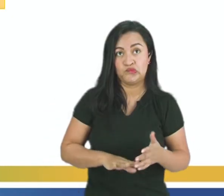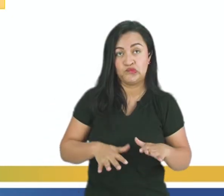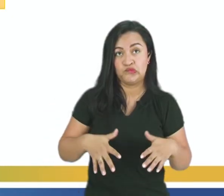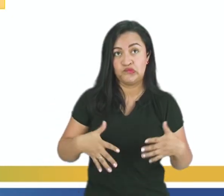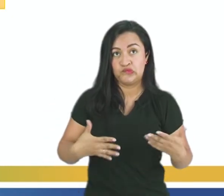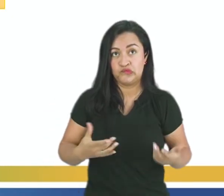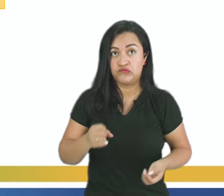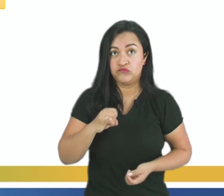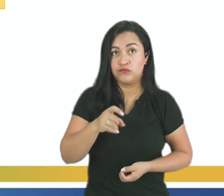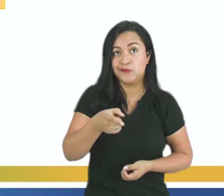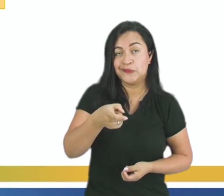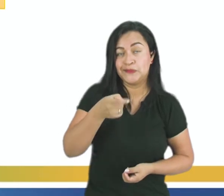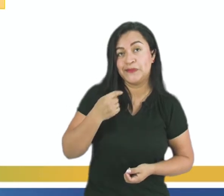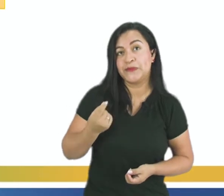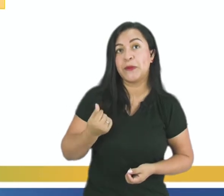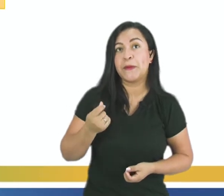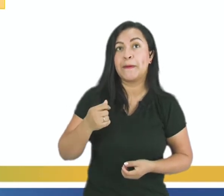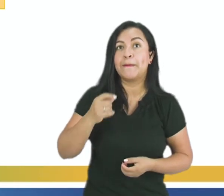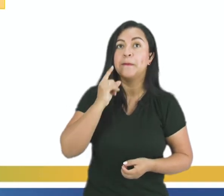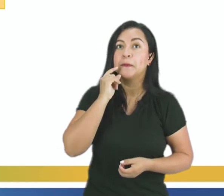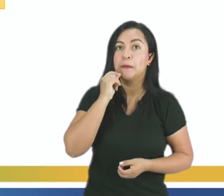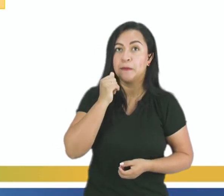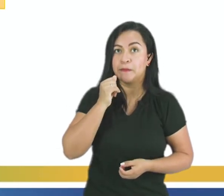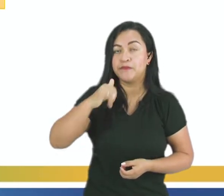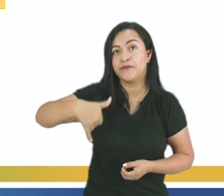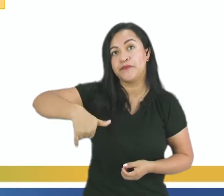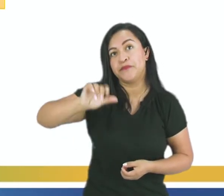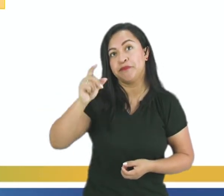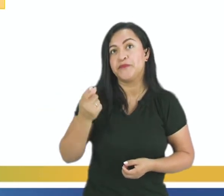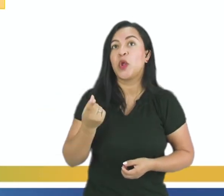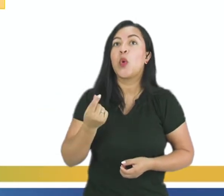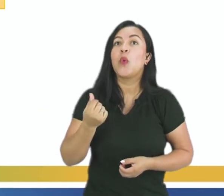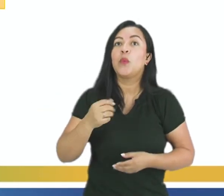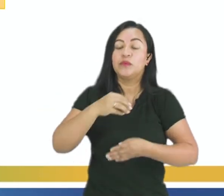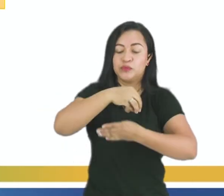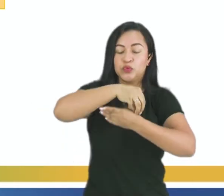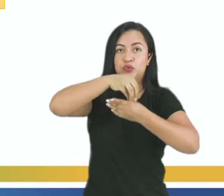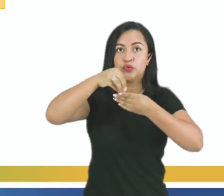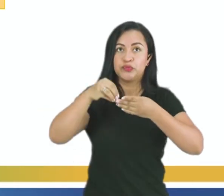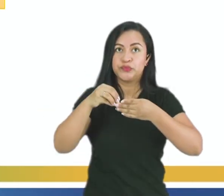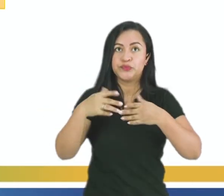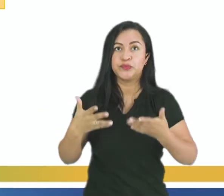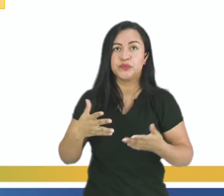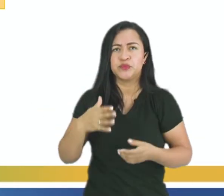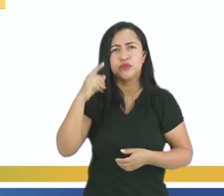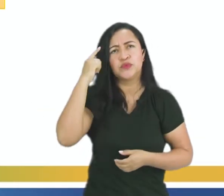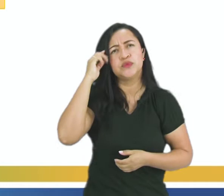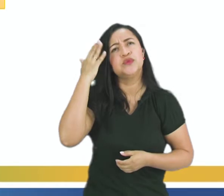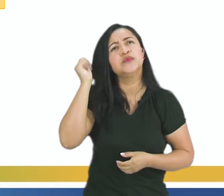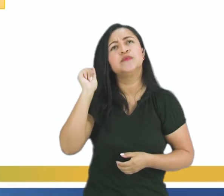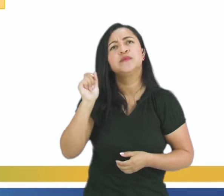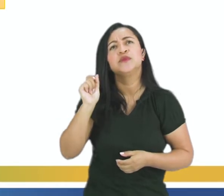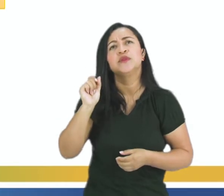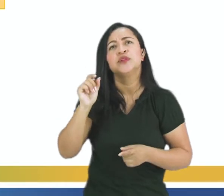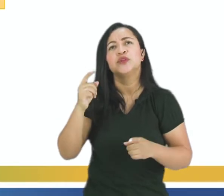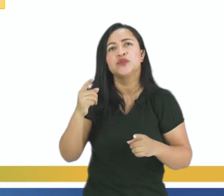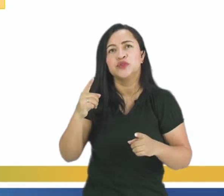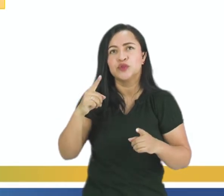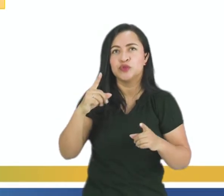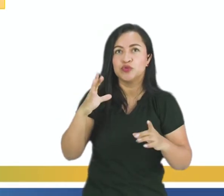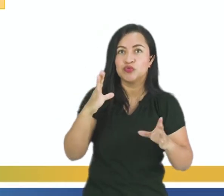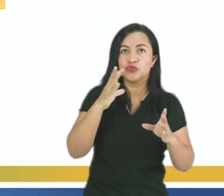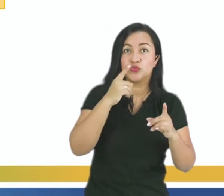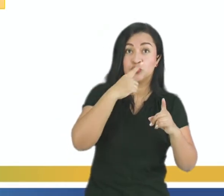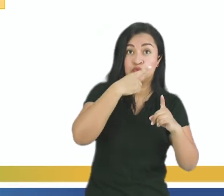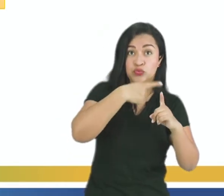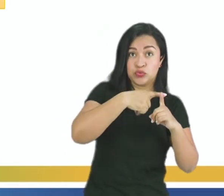vamos fixar aí como x o preço de um lápis e y o preço de um estojo. Então, nós sabemos aí que se somarmos o preço de 2